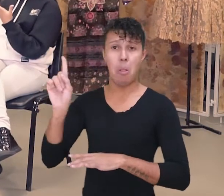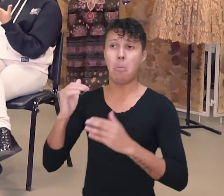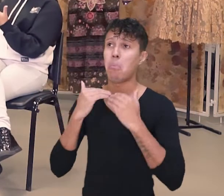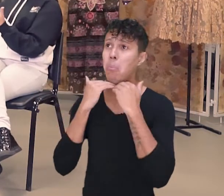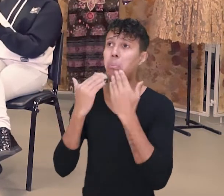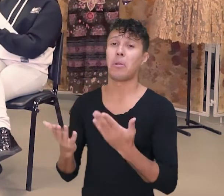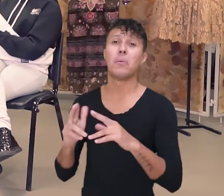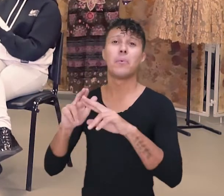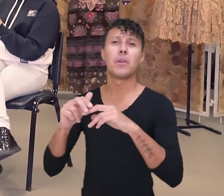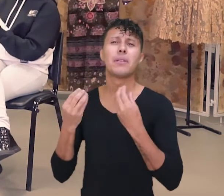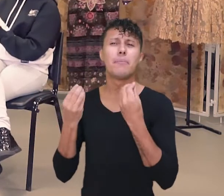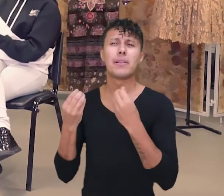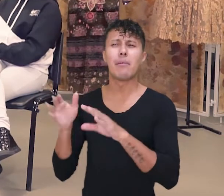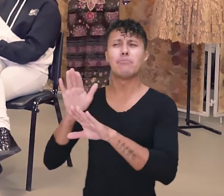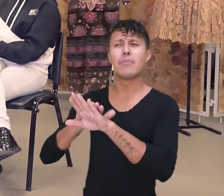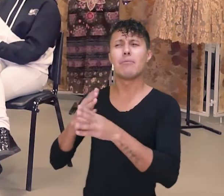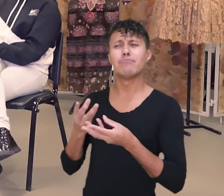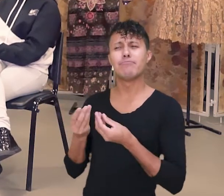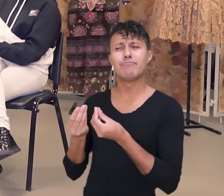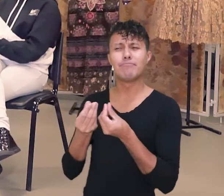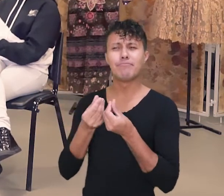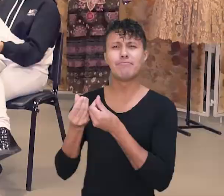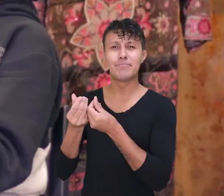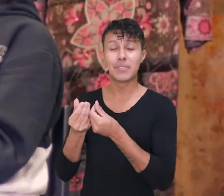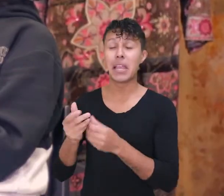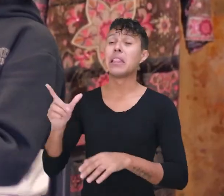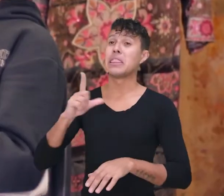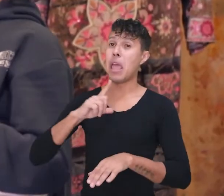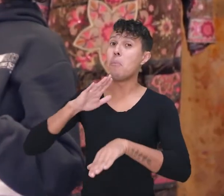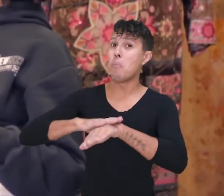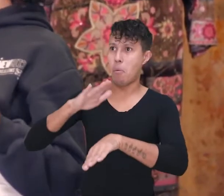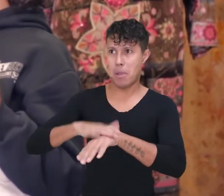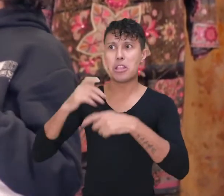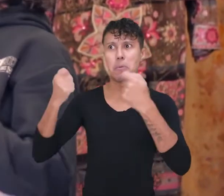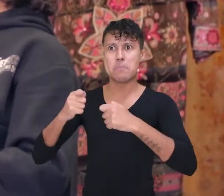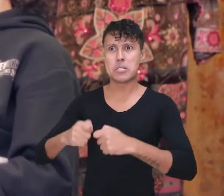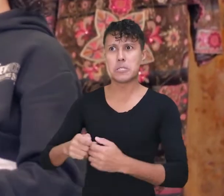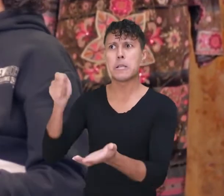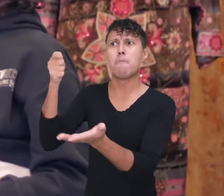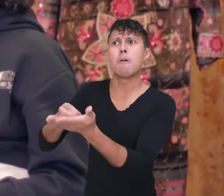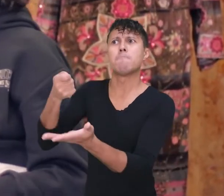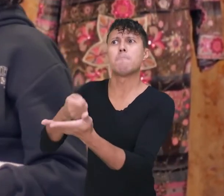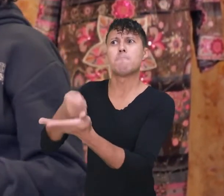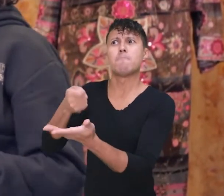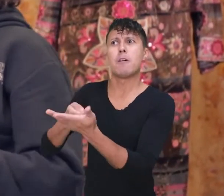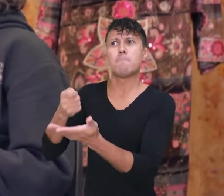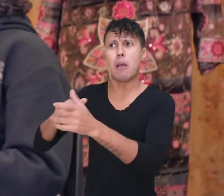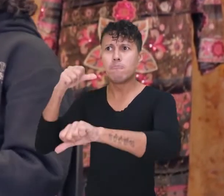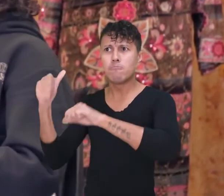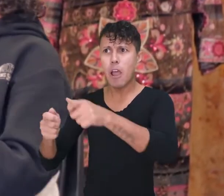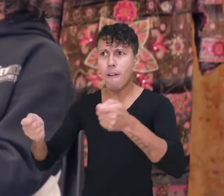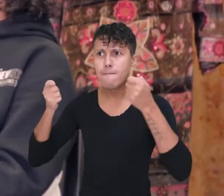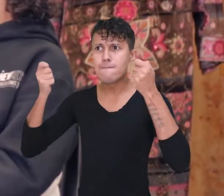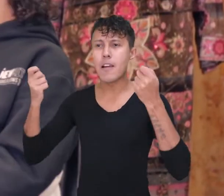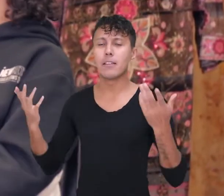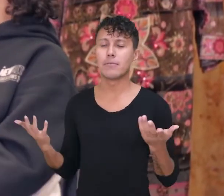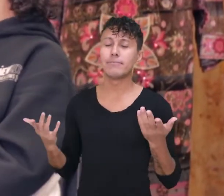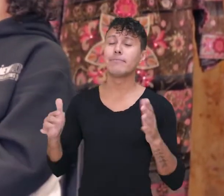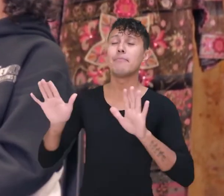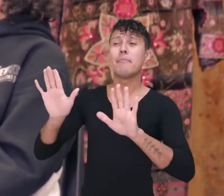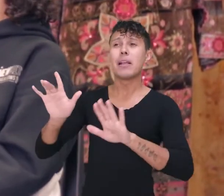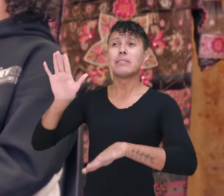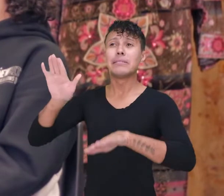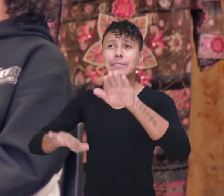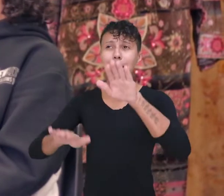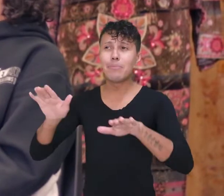precisa de uma delicadeza. Às vezes não, às vezes precisa mesmo chegar com os dois pés no peito, pá, a gente vai mudar. Mas às vezes não, às